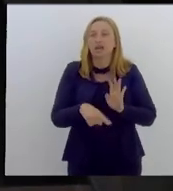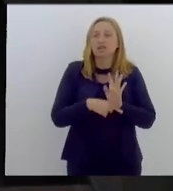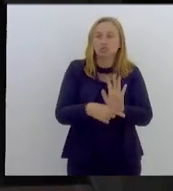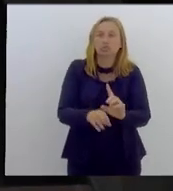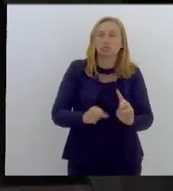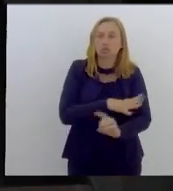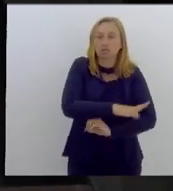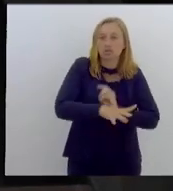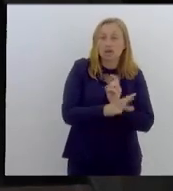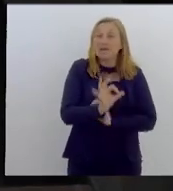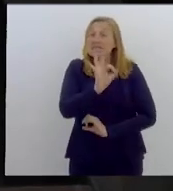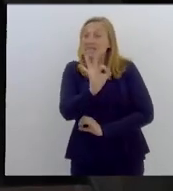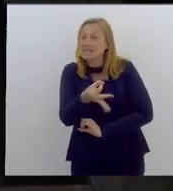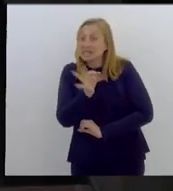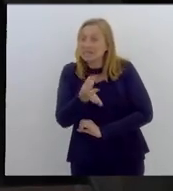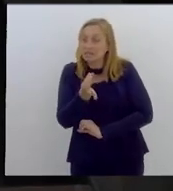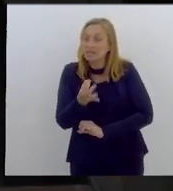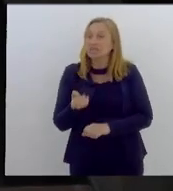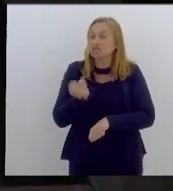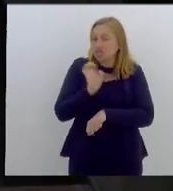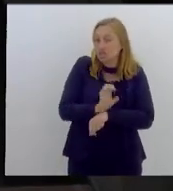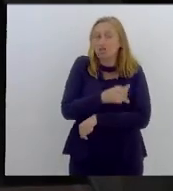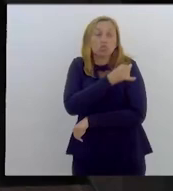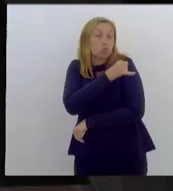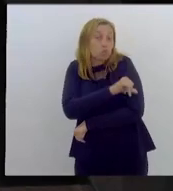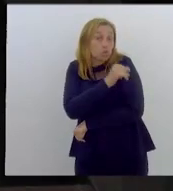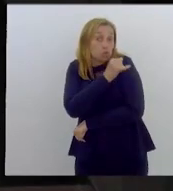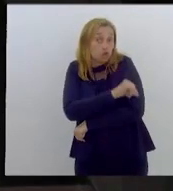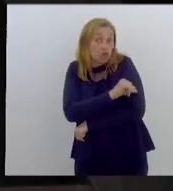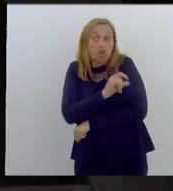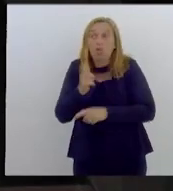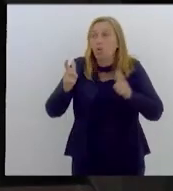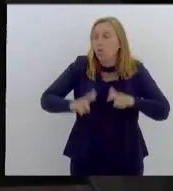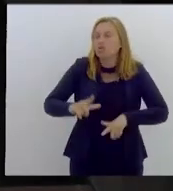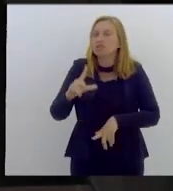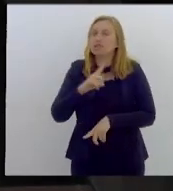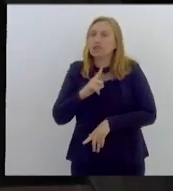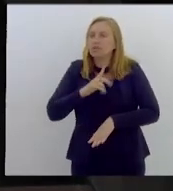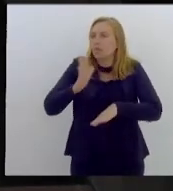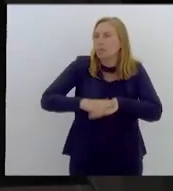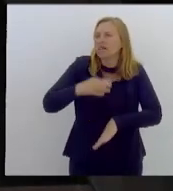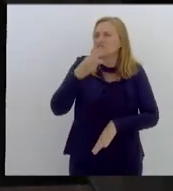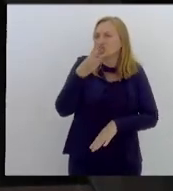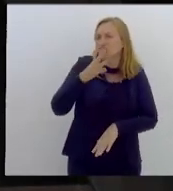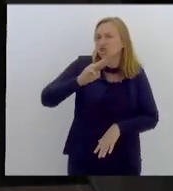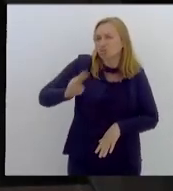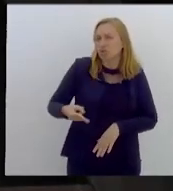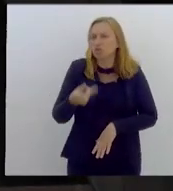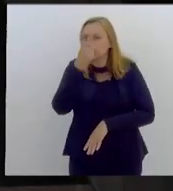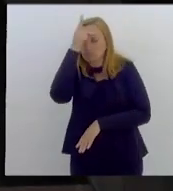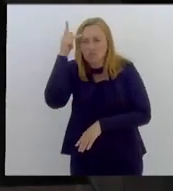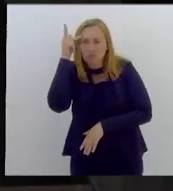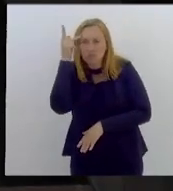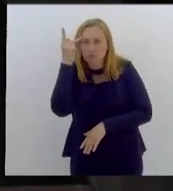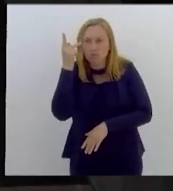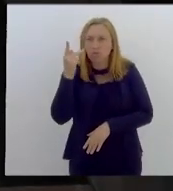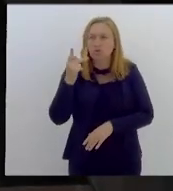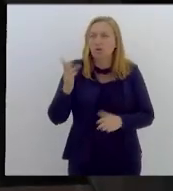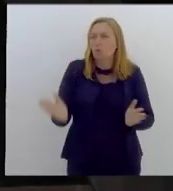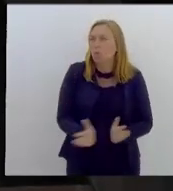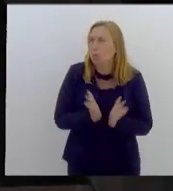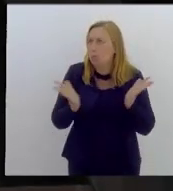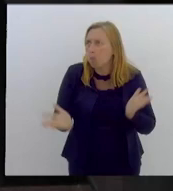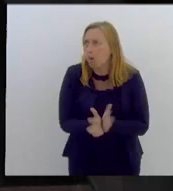social. Exatamente esse estado do Rio de Janeiro, onde temos mais de 3 milhões de pessoas na linha da